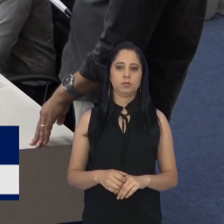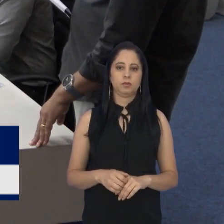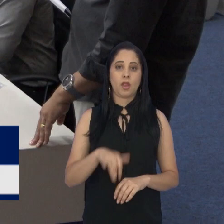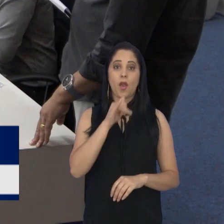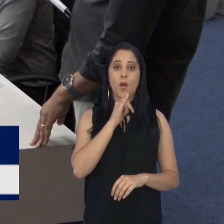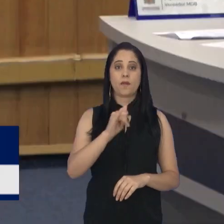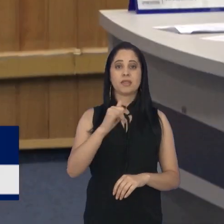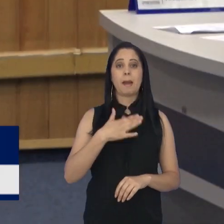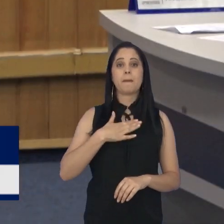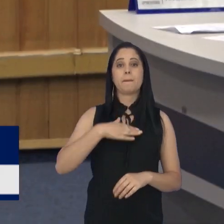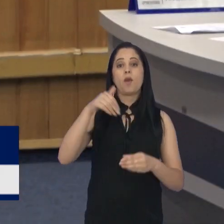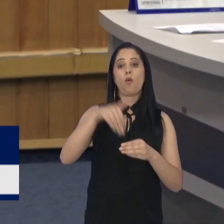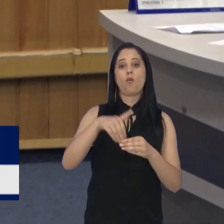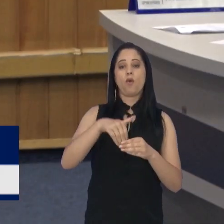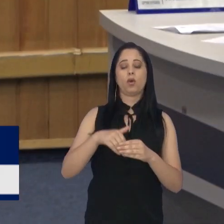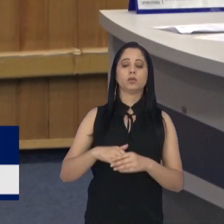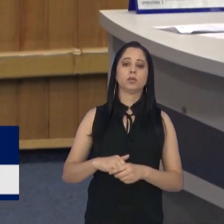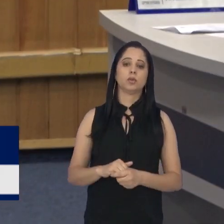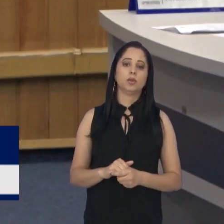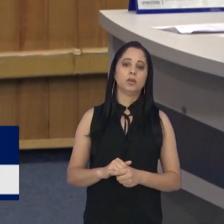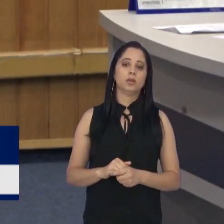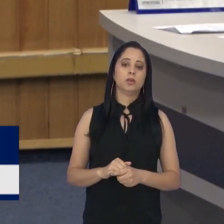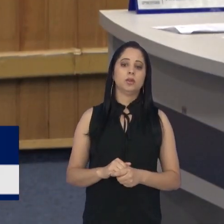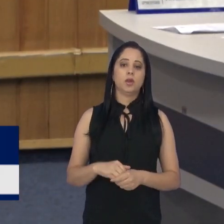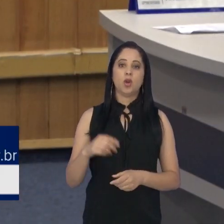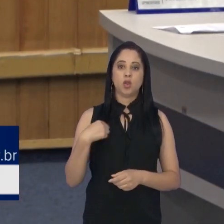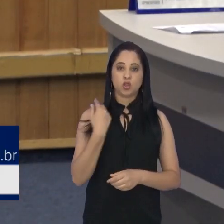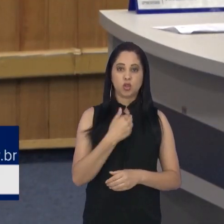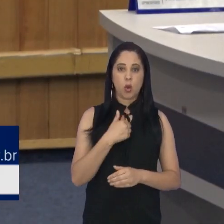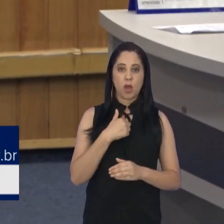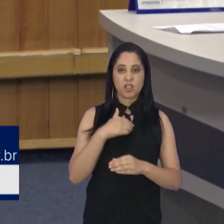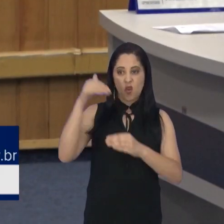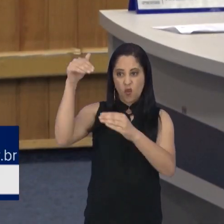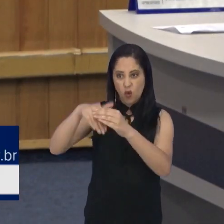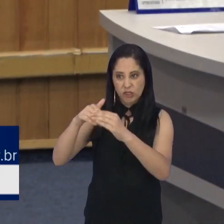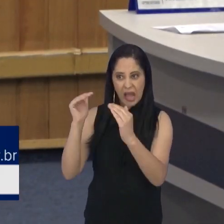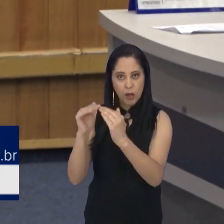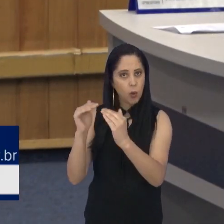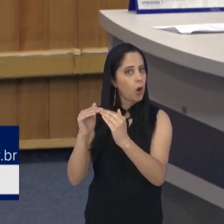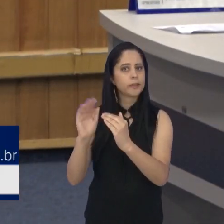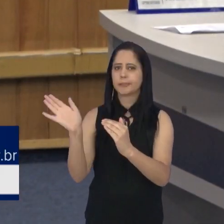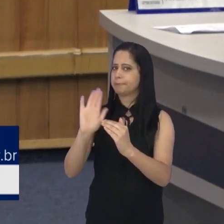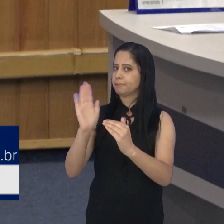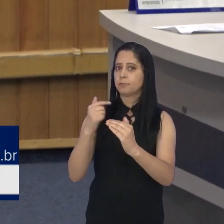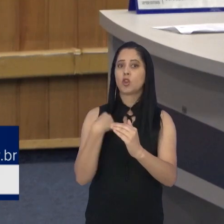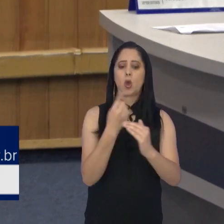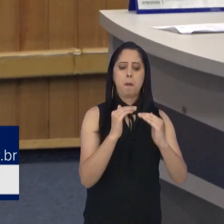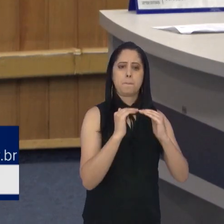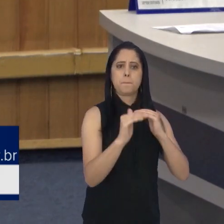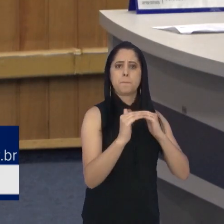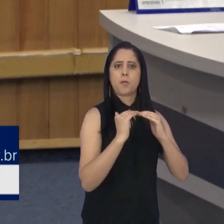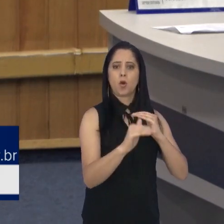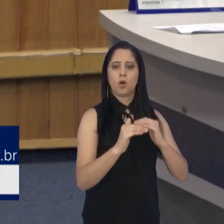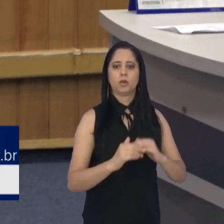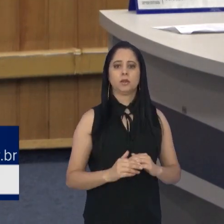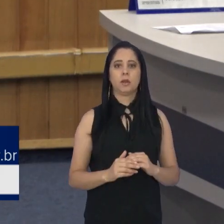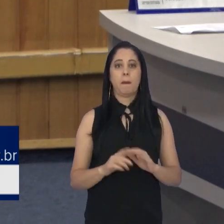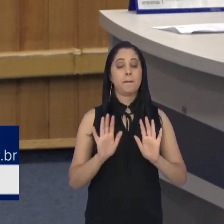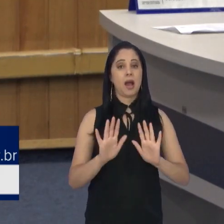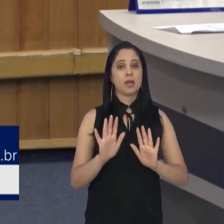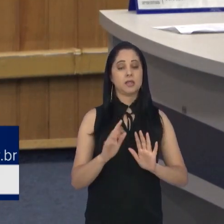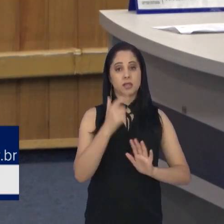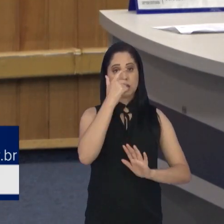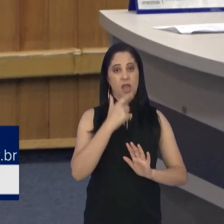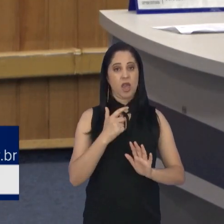nesse processo. Nós não iremos votar a favor do processo, quero registrar a minha abstenção, mas